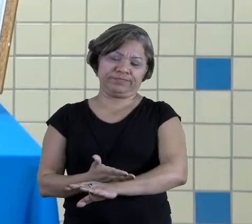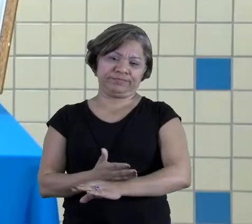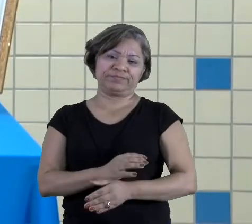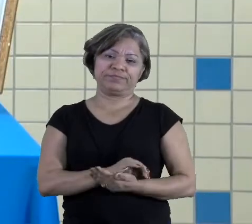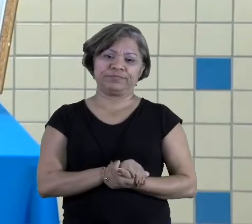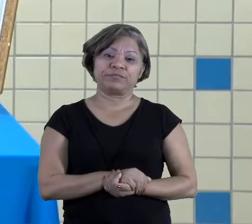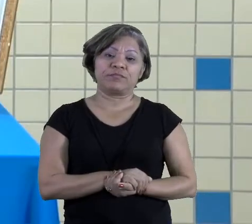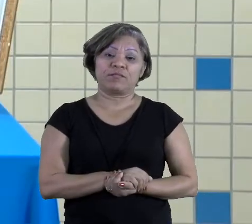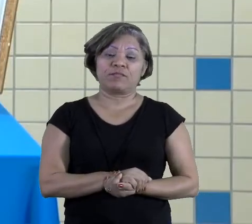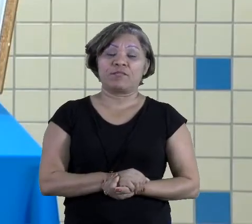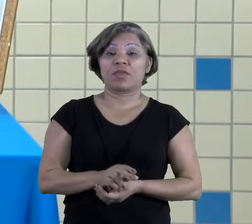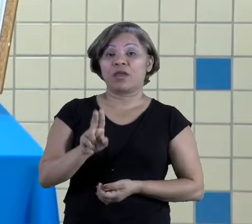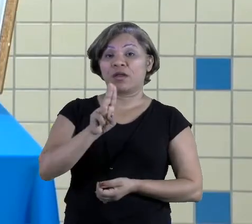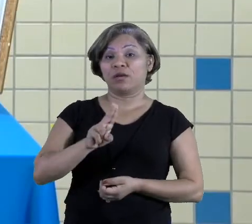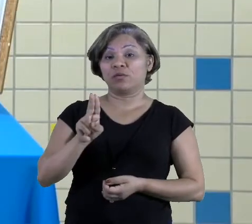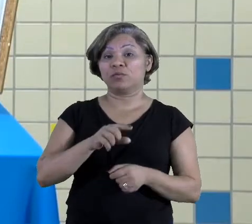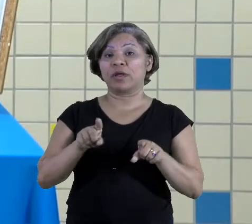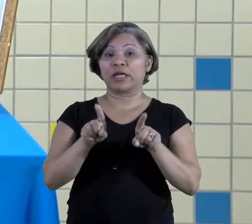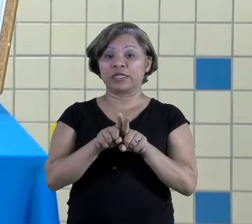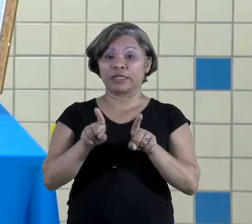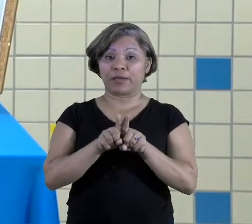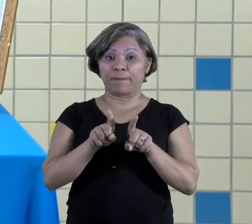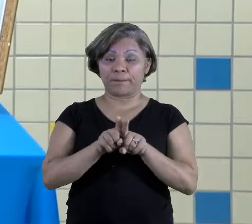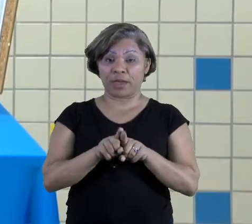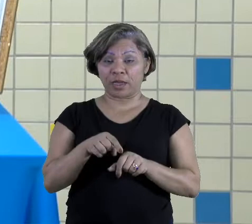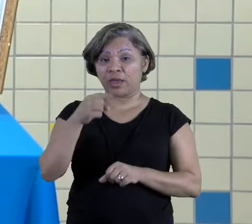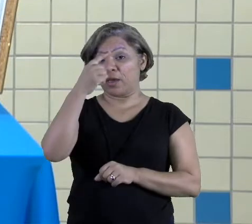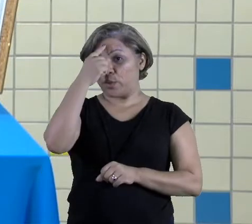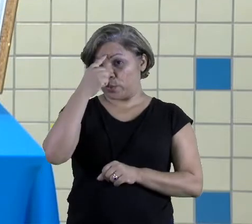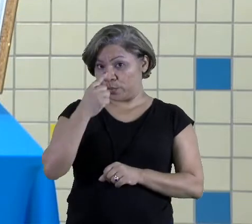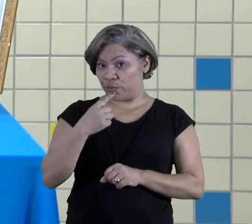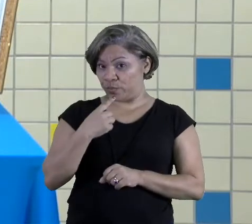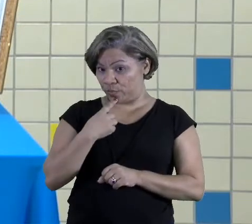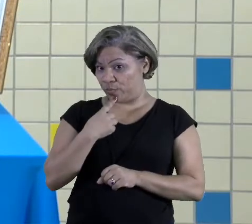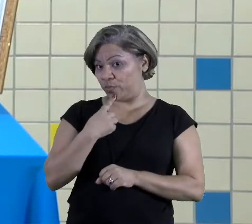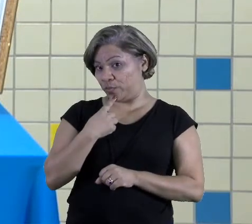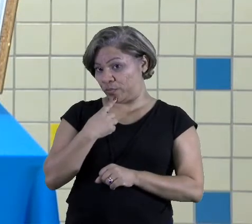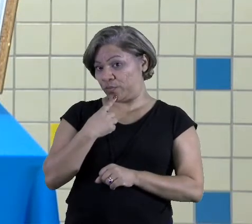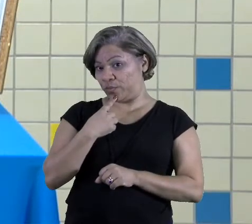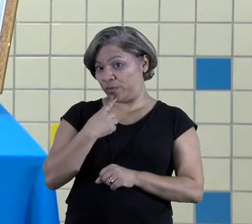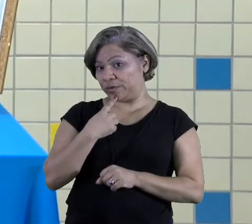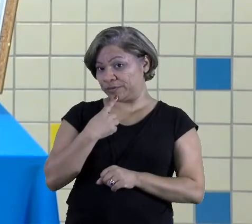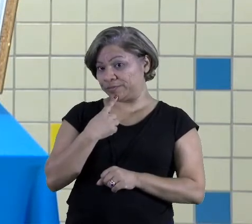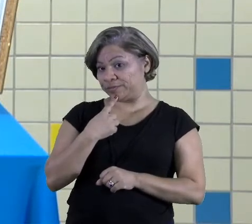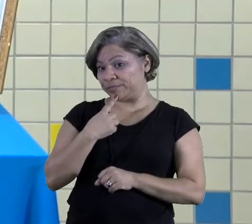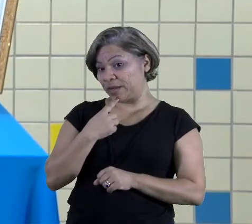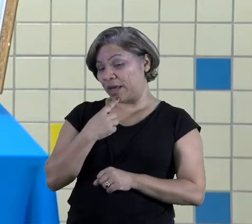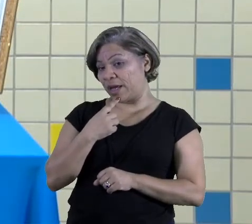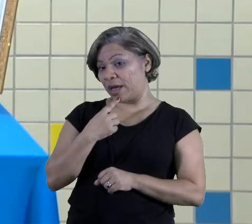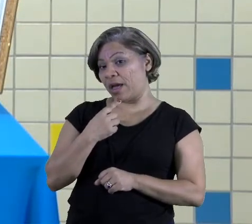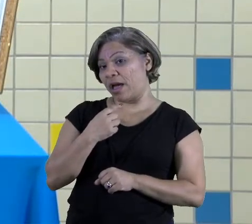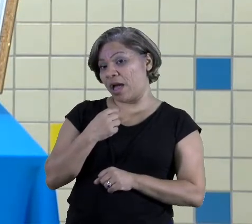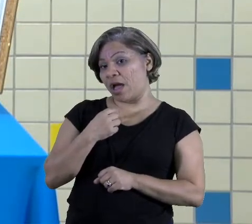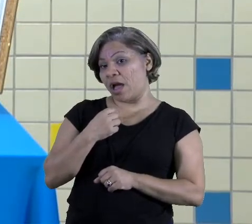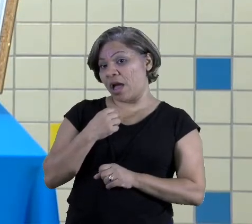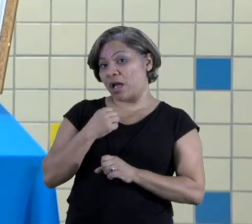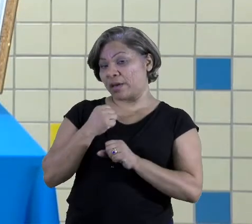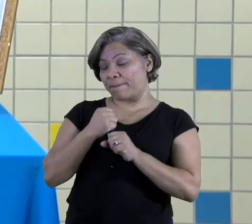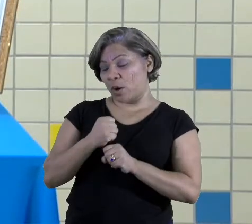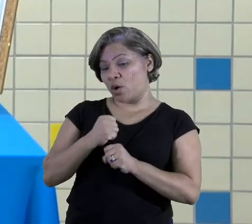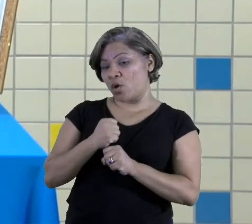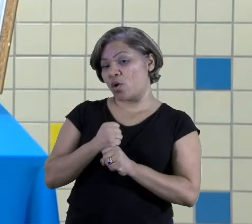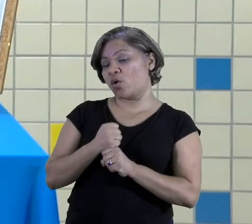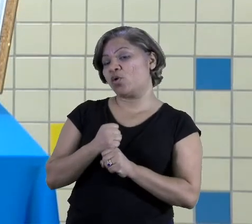Vamos usar também gravuras. Eu dou uma sugestão aqui para vocês, para serem usadas gravuras de